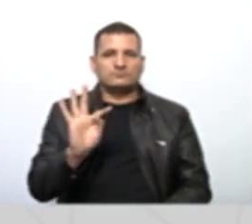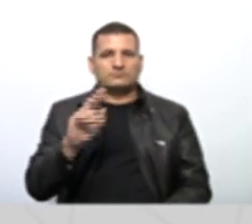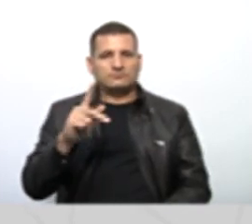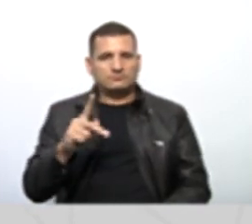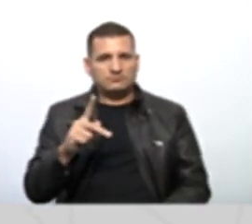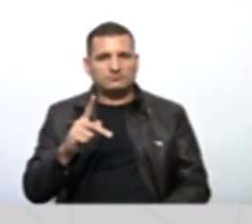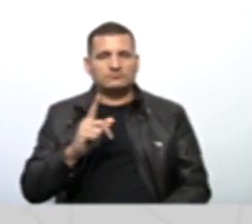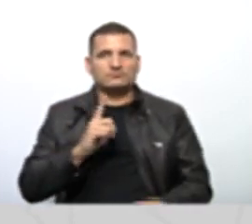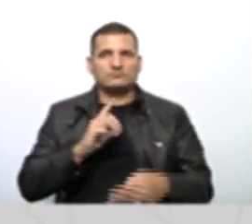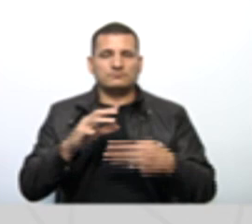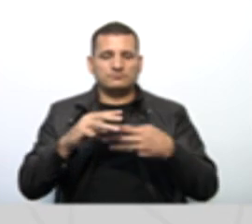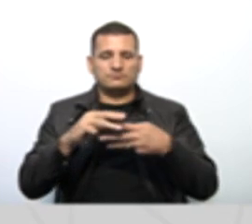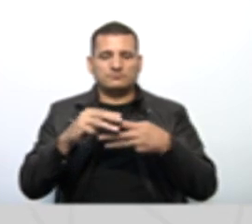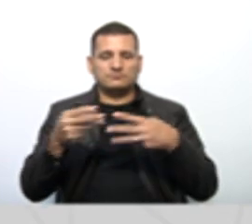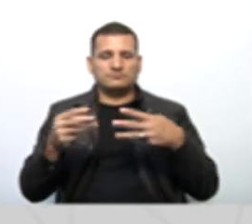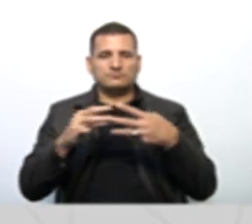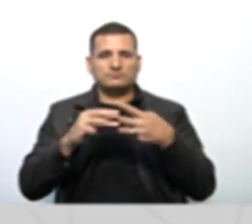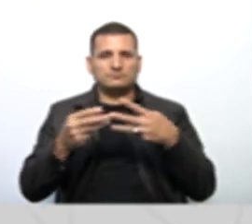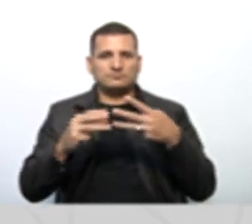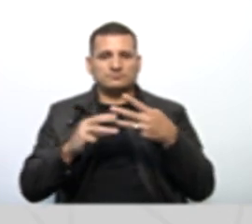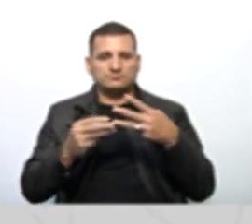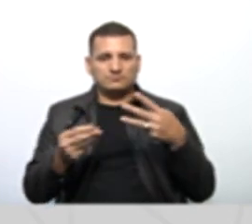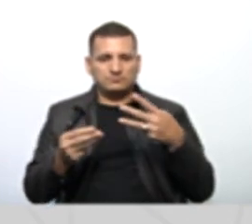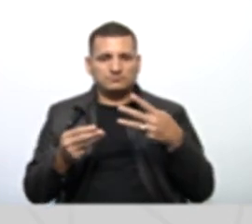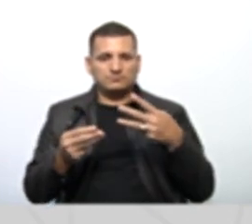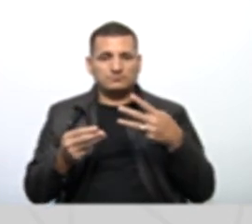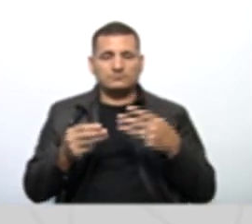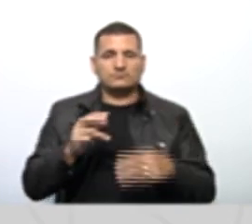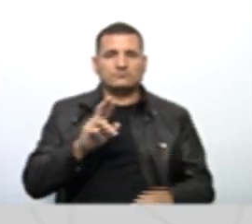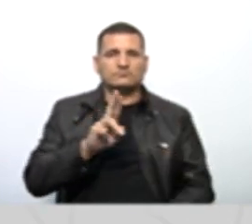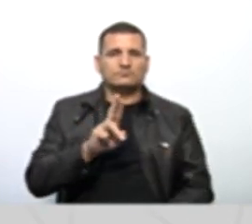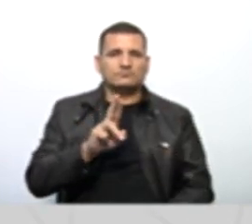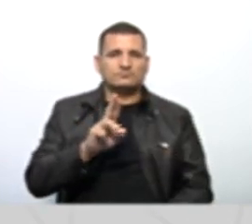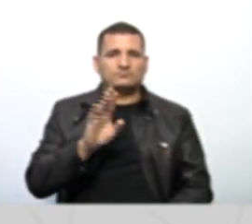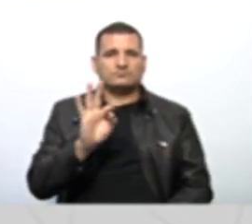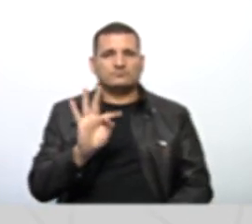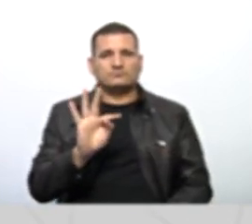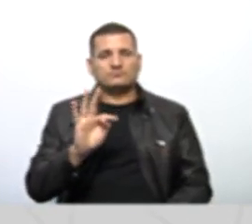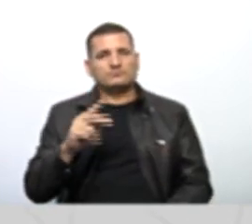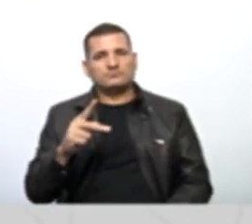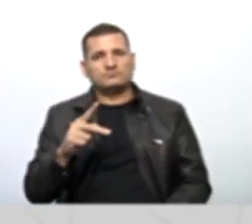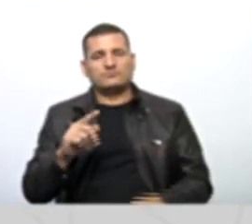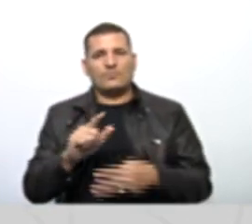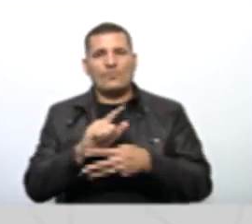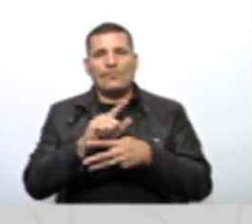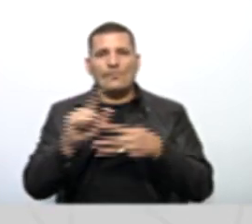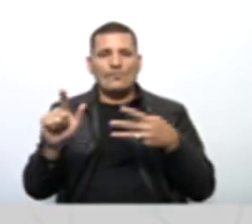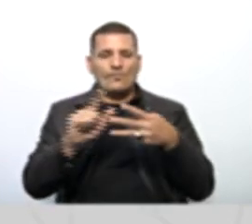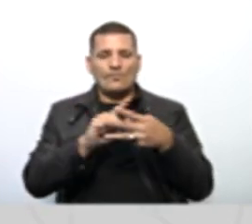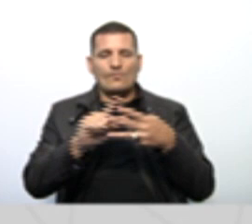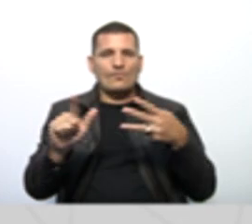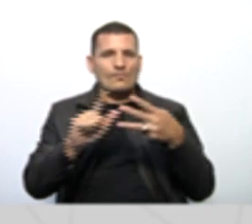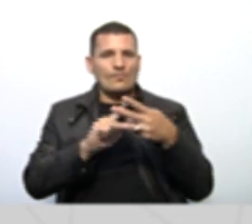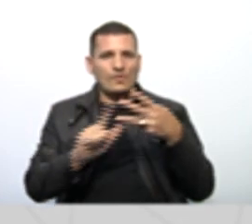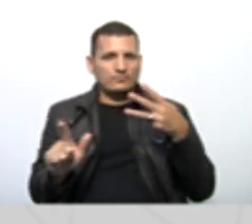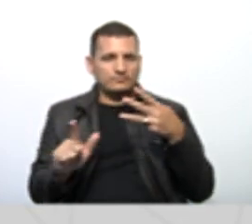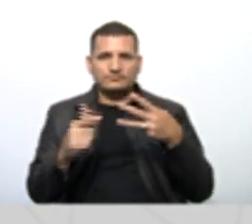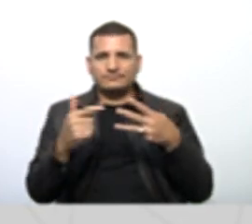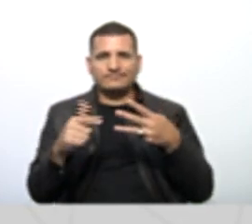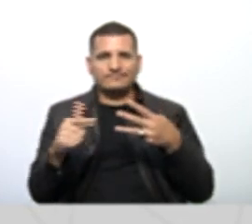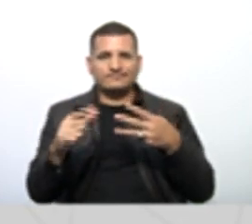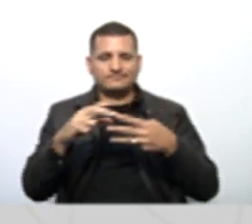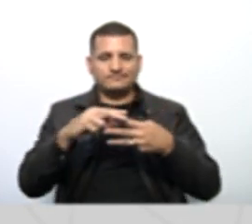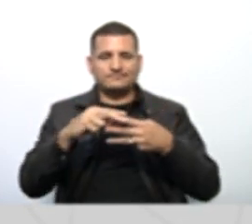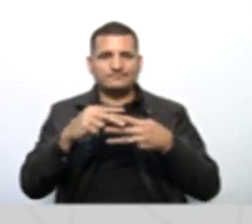certo e o tp aqui que sobrou que é o cabo não nem